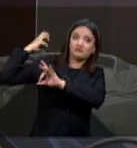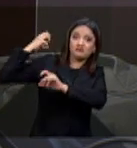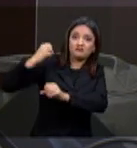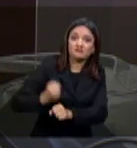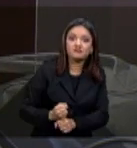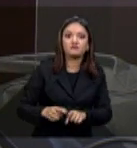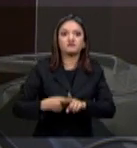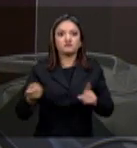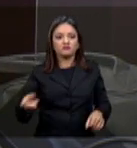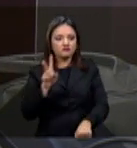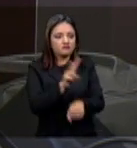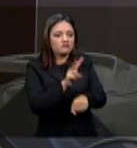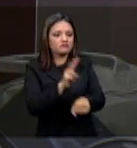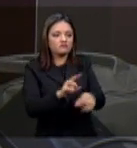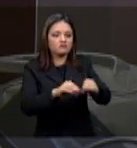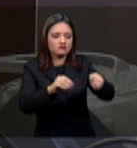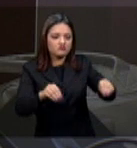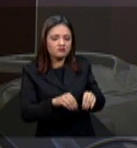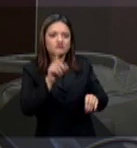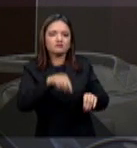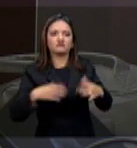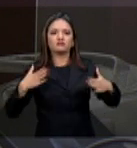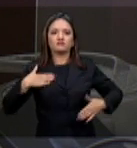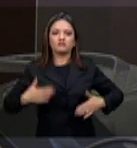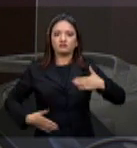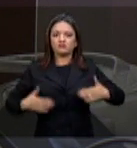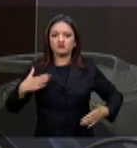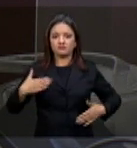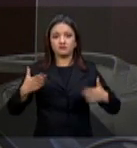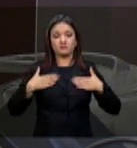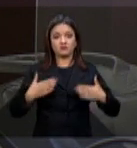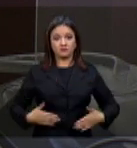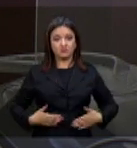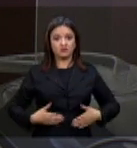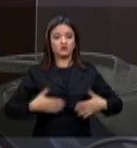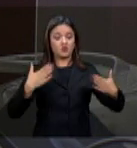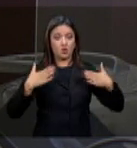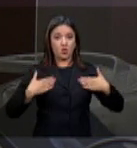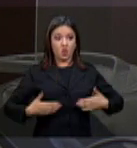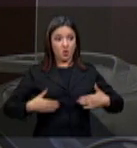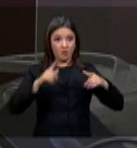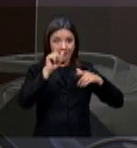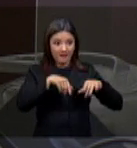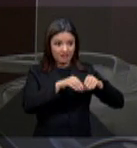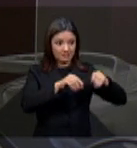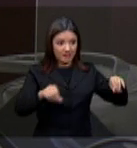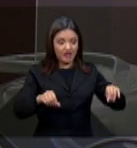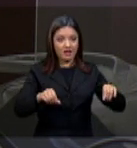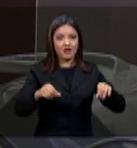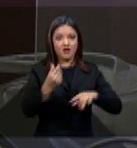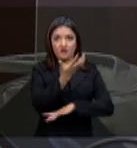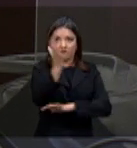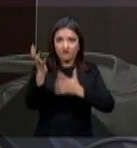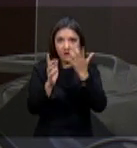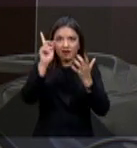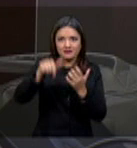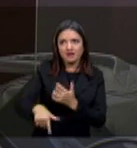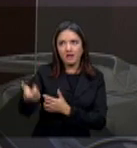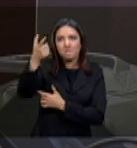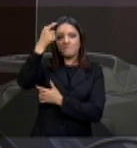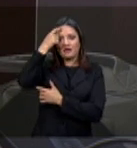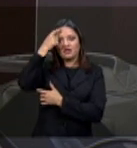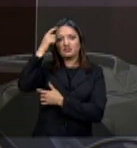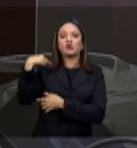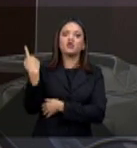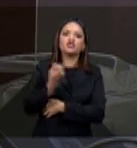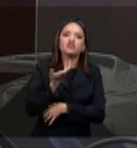corpos e espíritos. Corpo é terra, floresta é mente. Queremos reflorestar as mentes para que